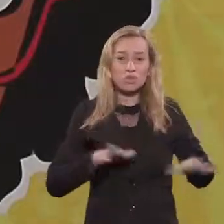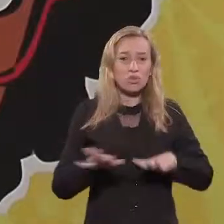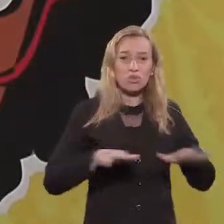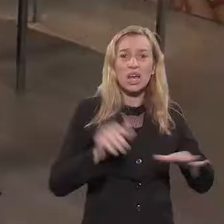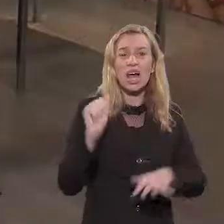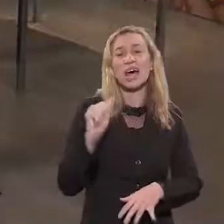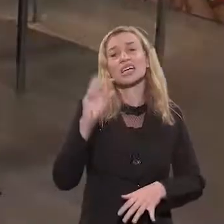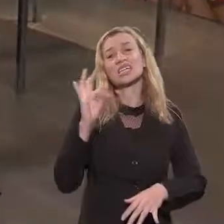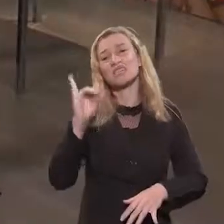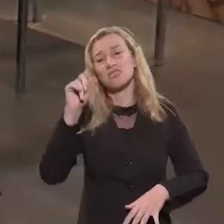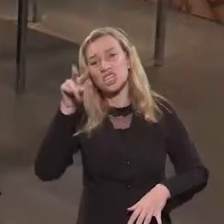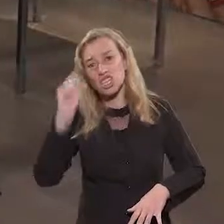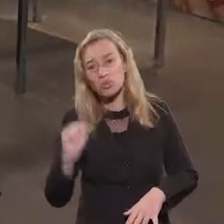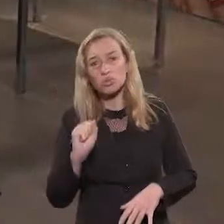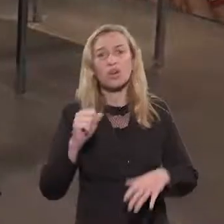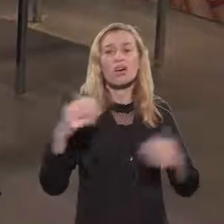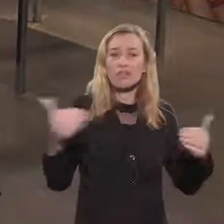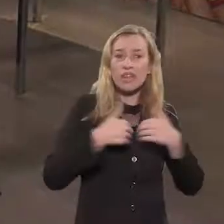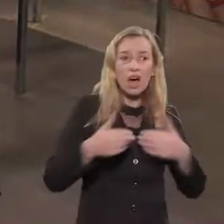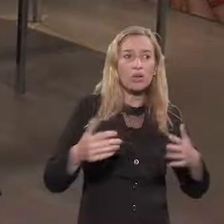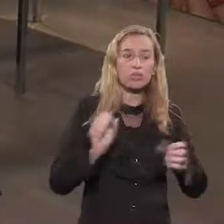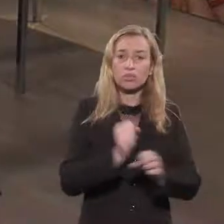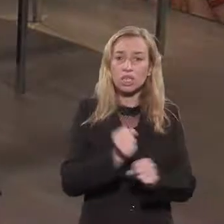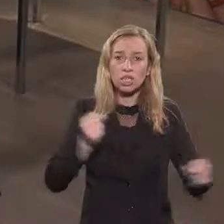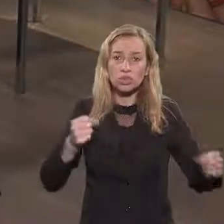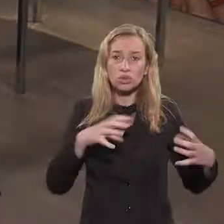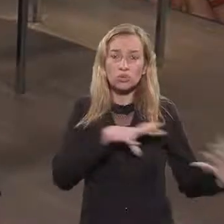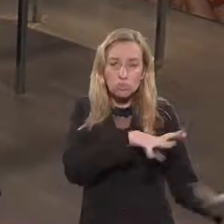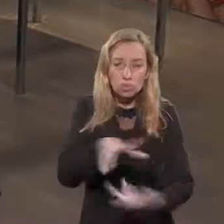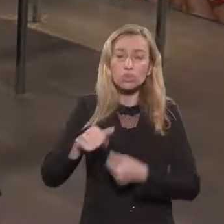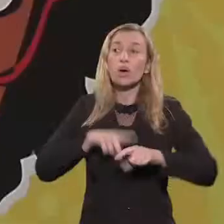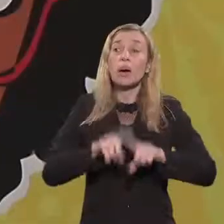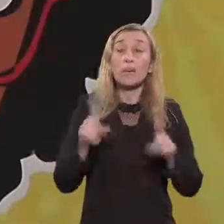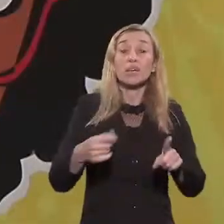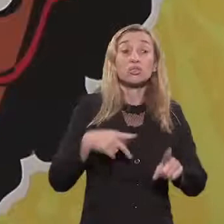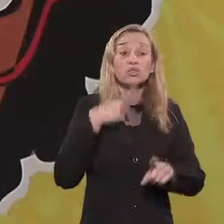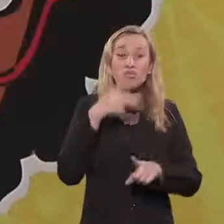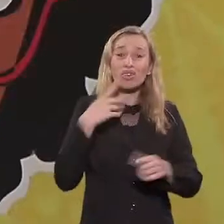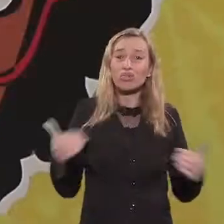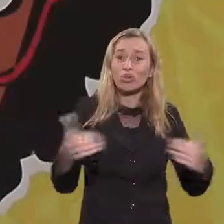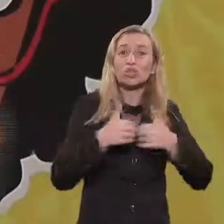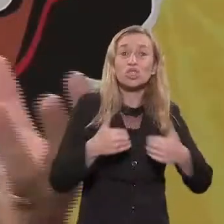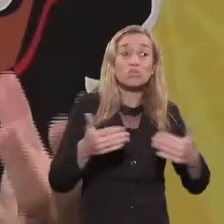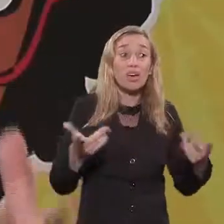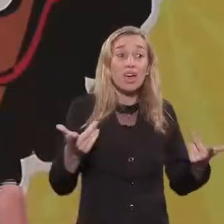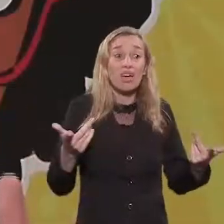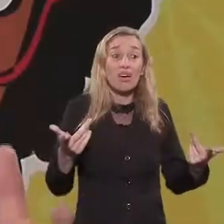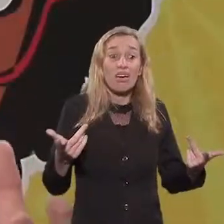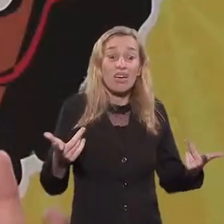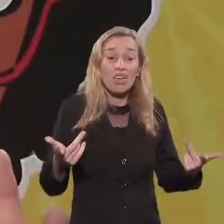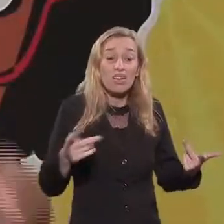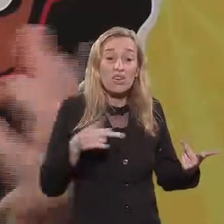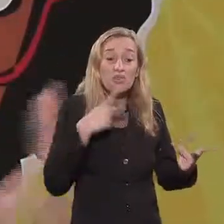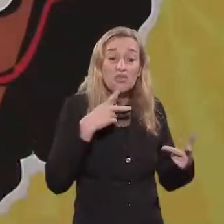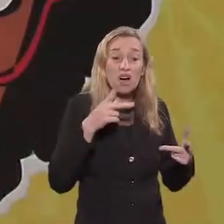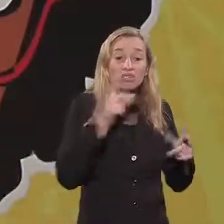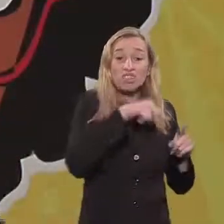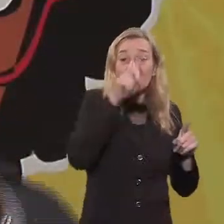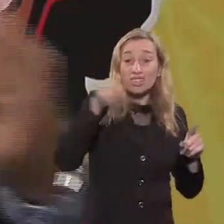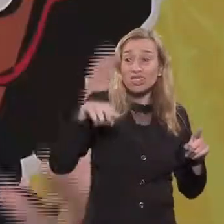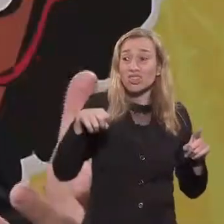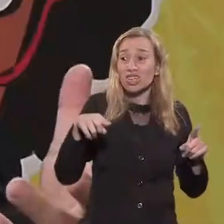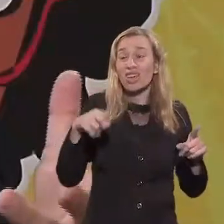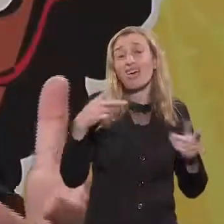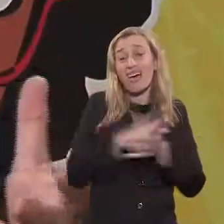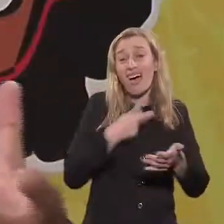movimentos de ativismo Down, que são dos maiores e lindos do país. Mas quando eu falo do autismo, eu falo na estatística, é uma